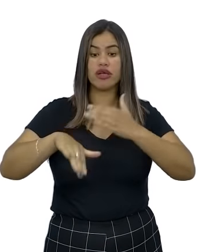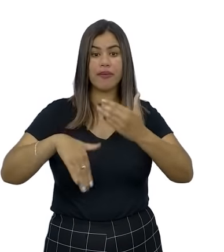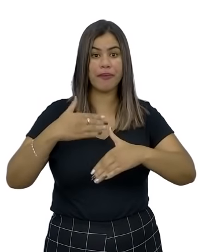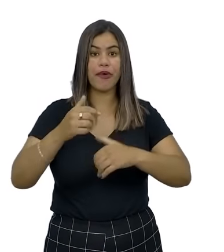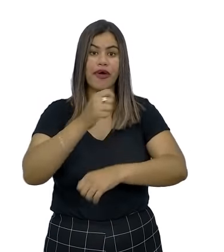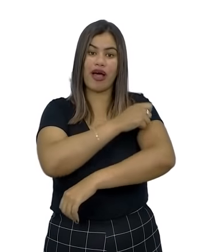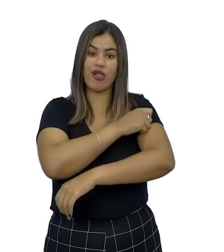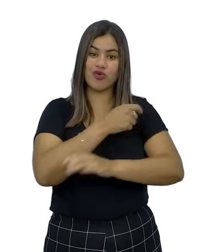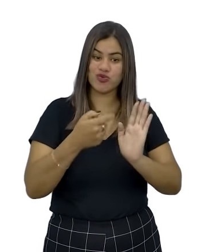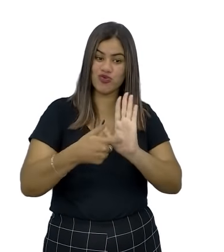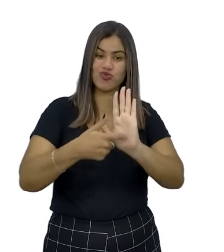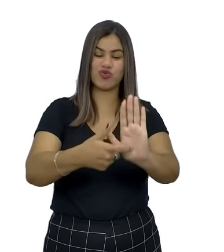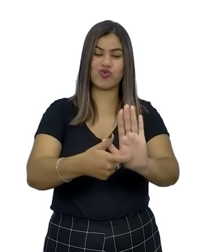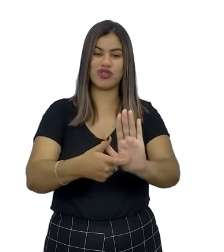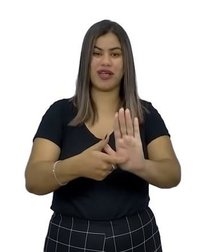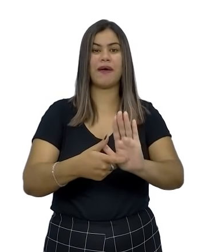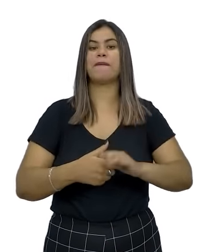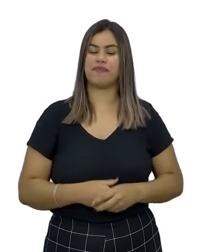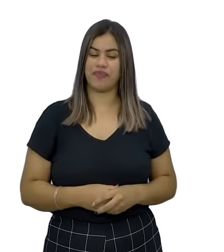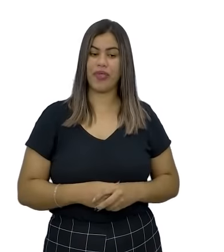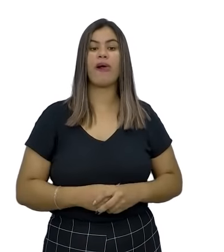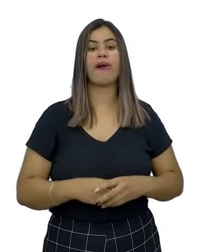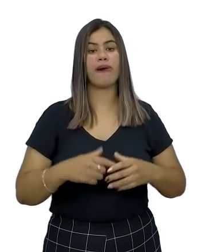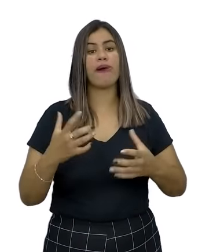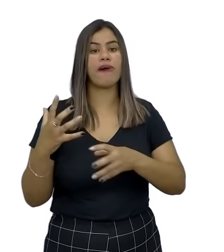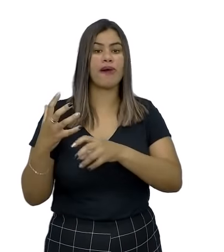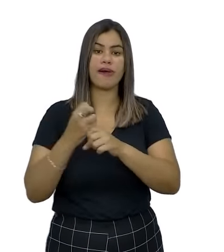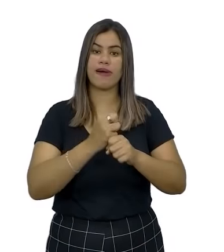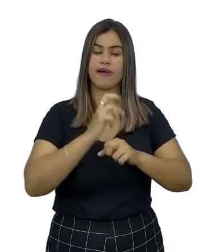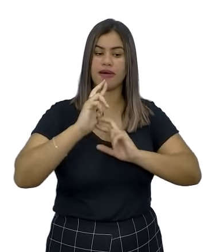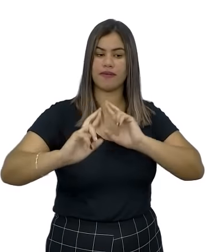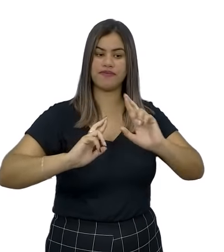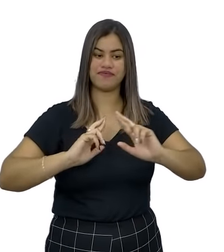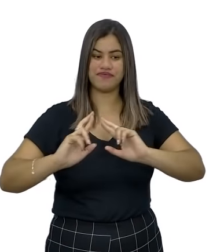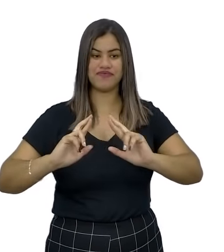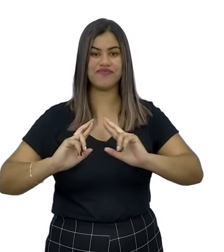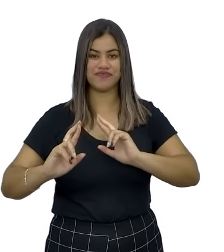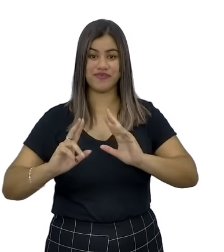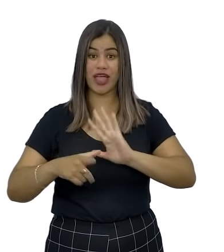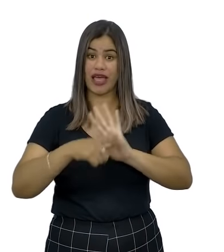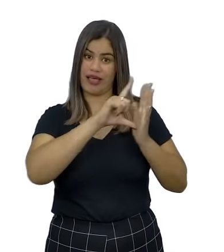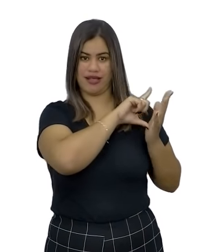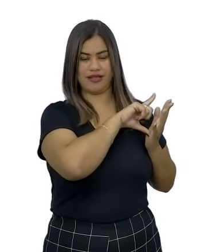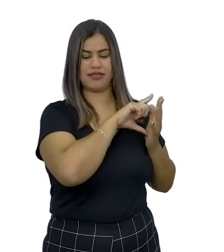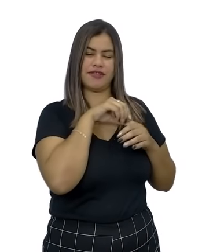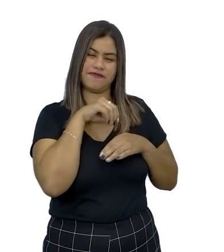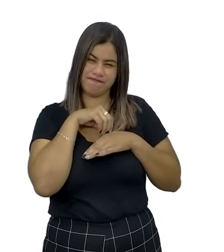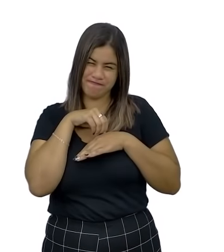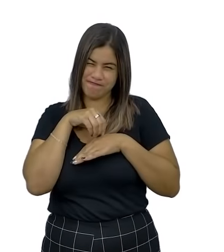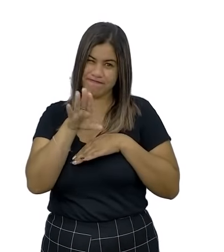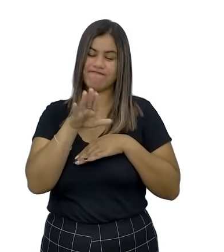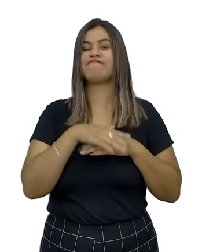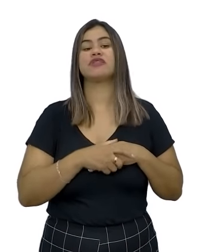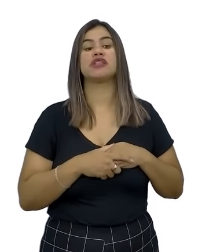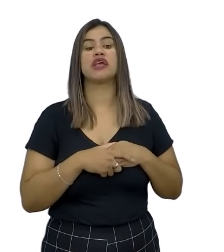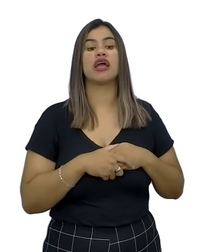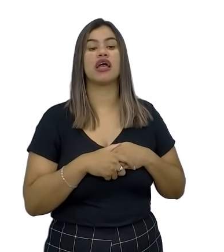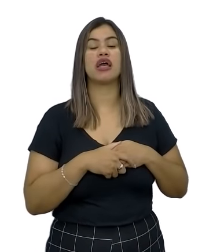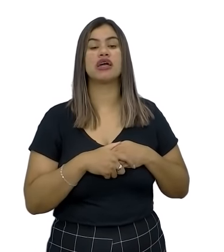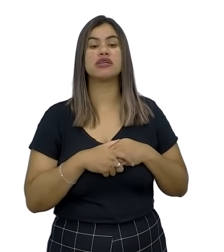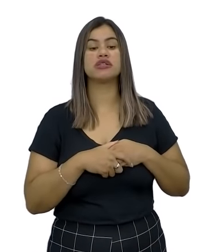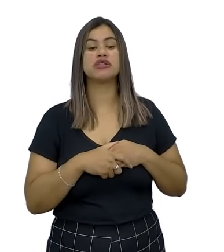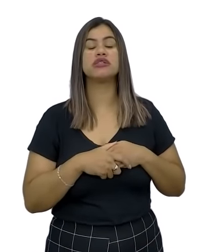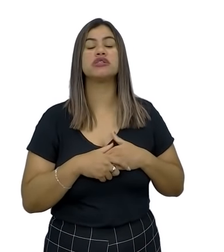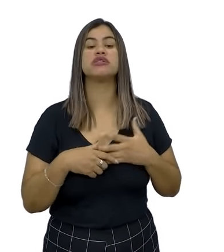de começar a trabalhar com esse problema que a gente colocou aqui. É apenas uma sugestão. E aí, então, é